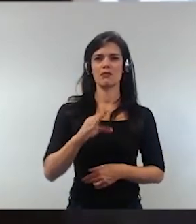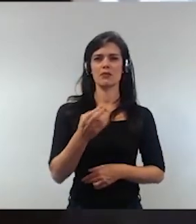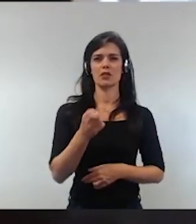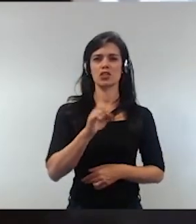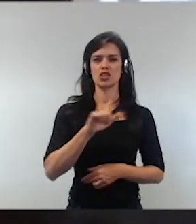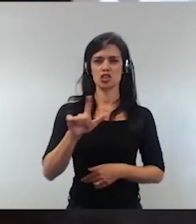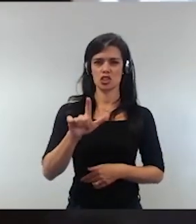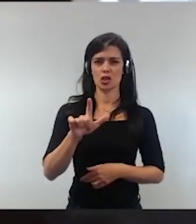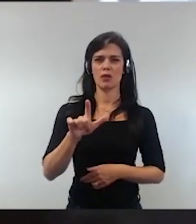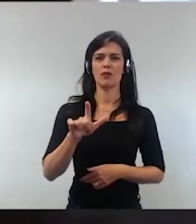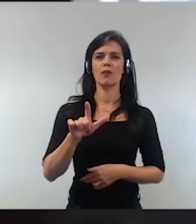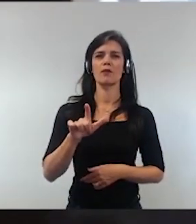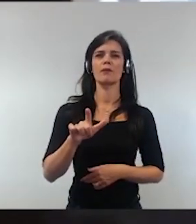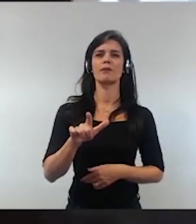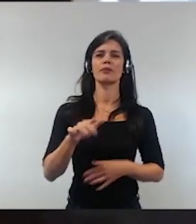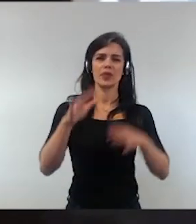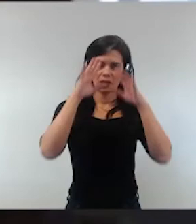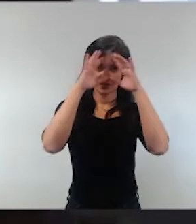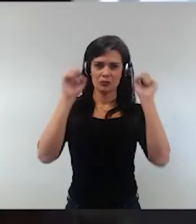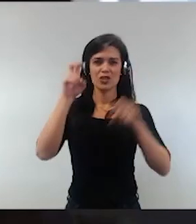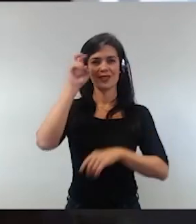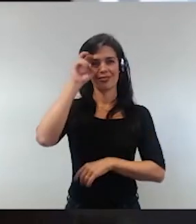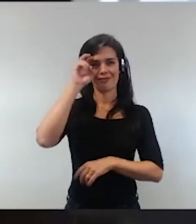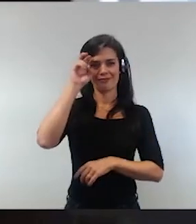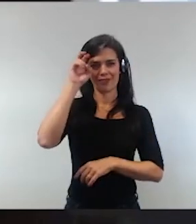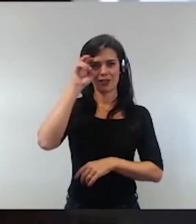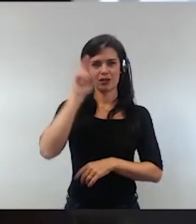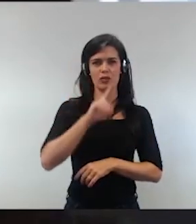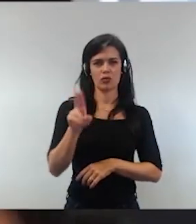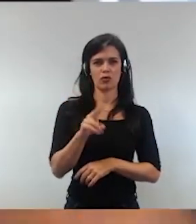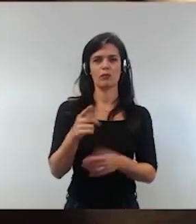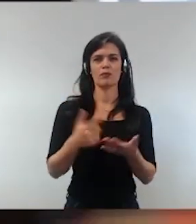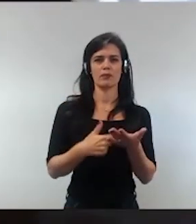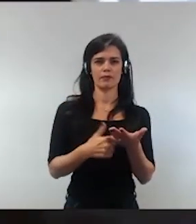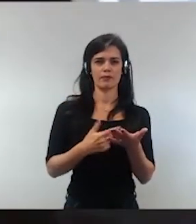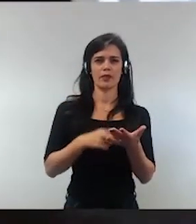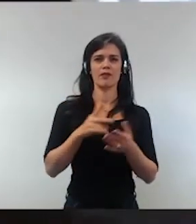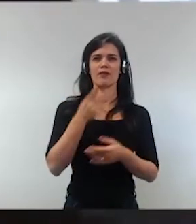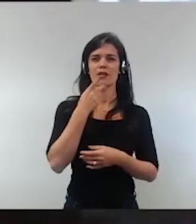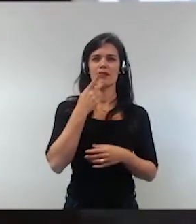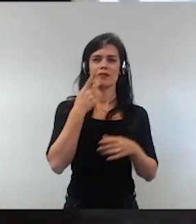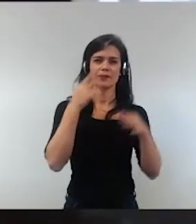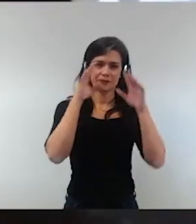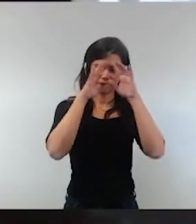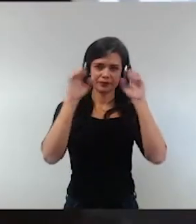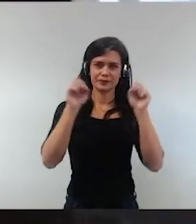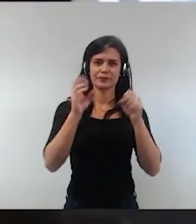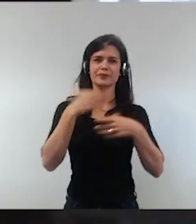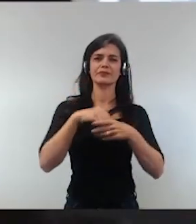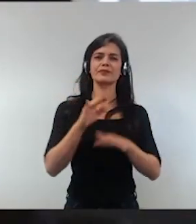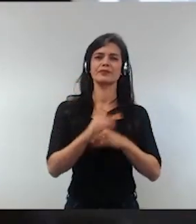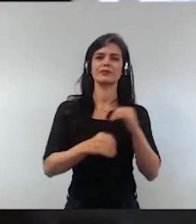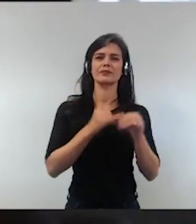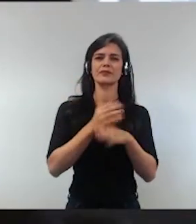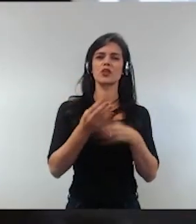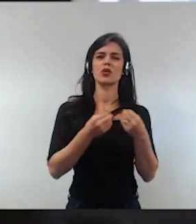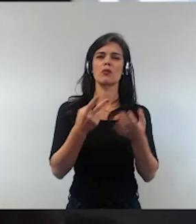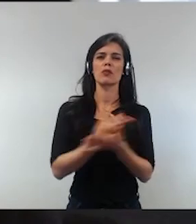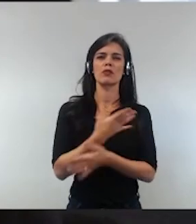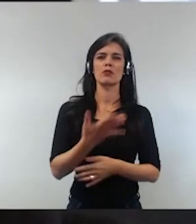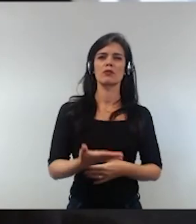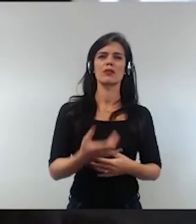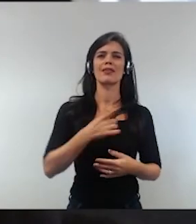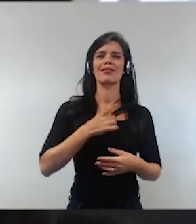Laube, e aqui é o Tribunal de Quinta-feira, que vai falar do tribunal da internet que a gente tanto vê hoje em dia, né? De como